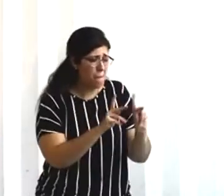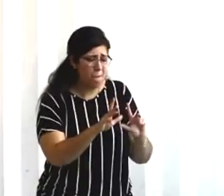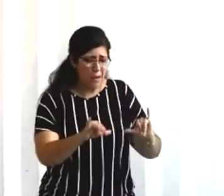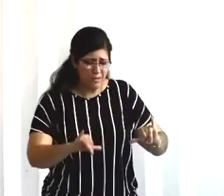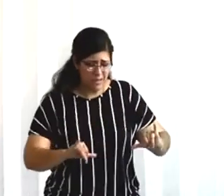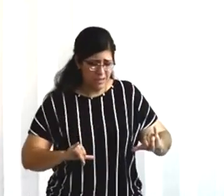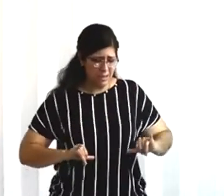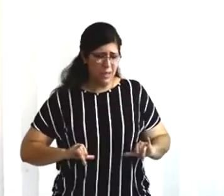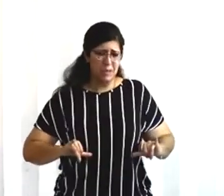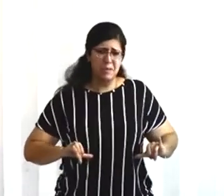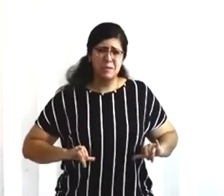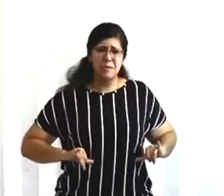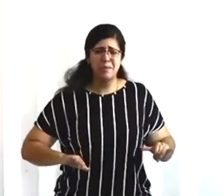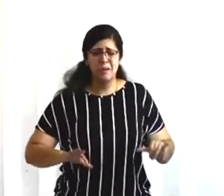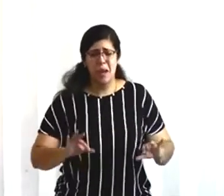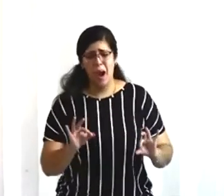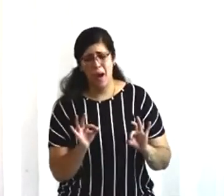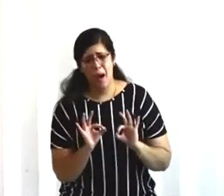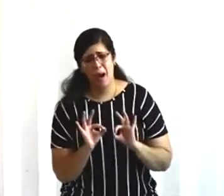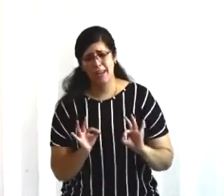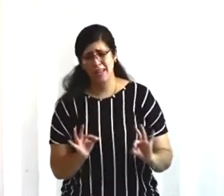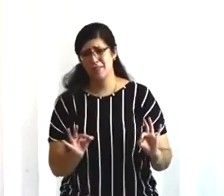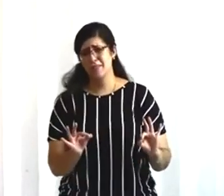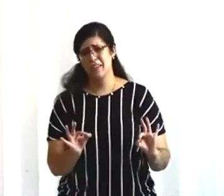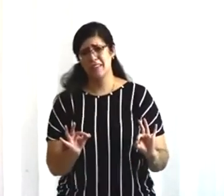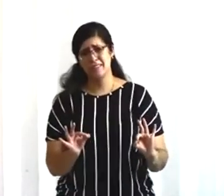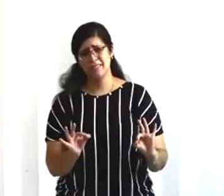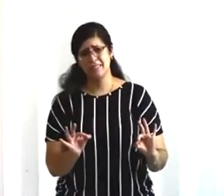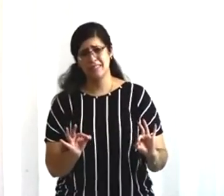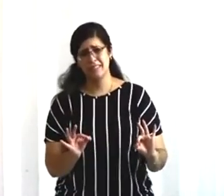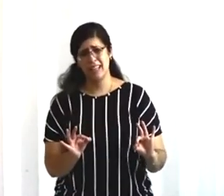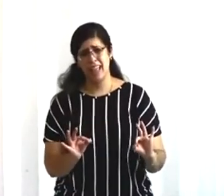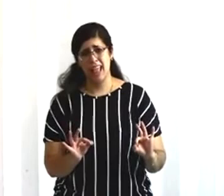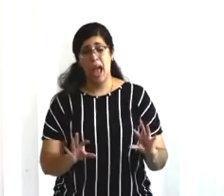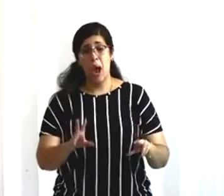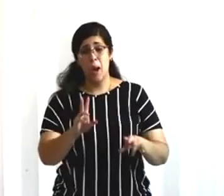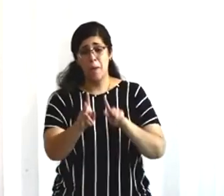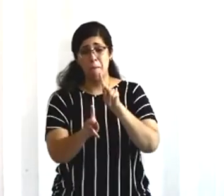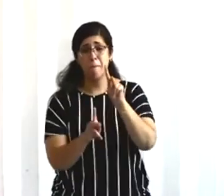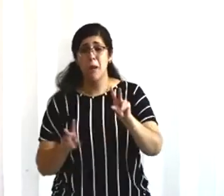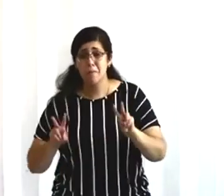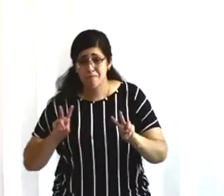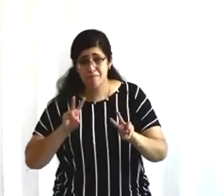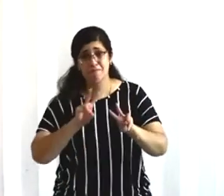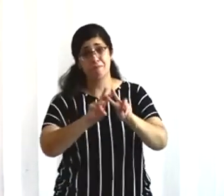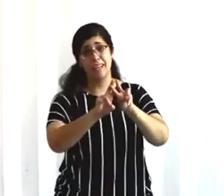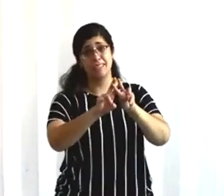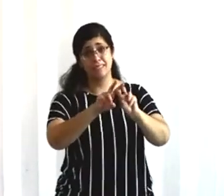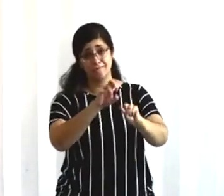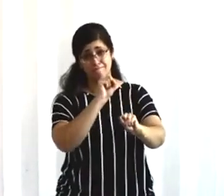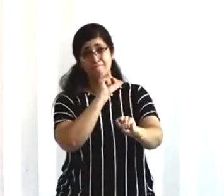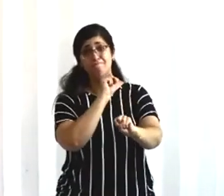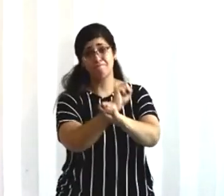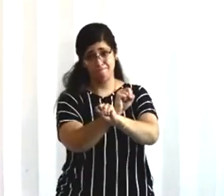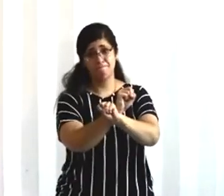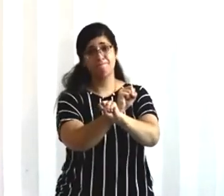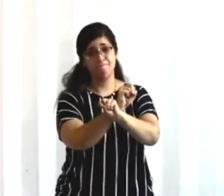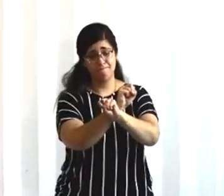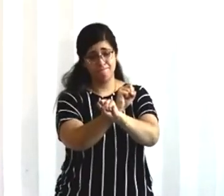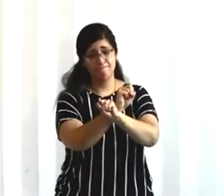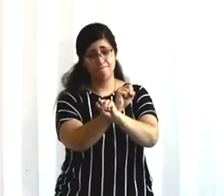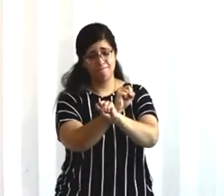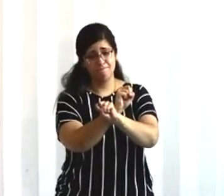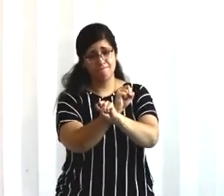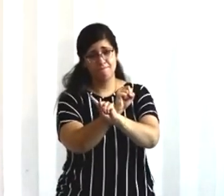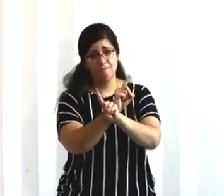impor um pesado jugo aos povos cativos. Mas aqui Isaías vislumbra o dia em